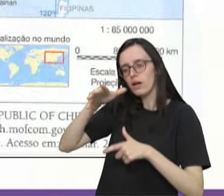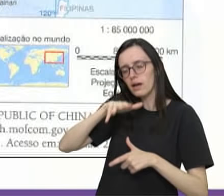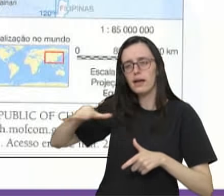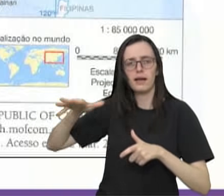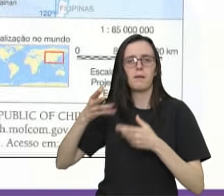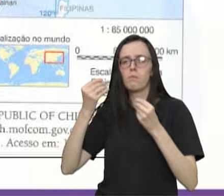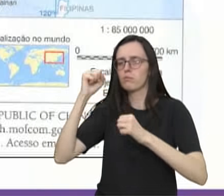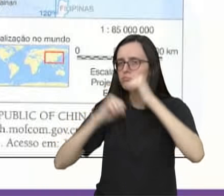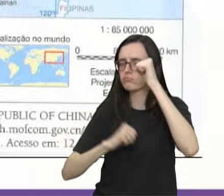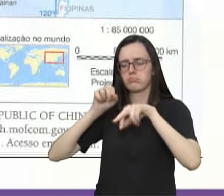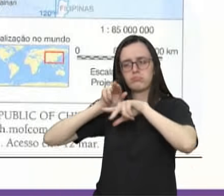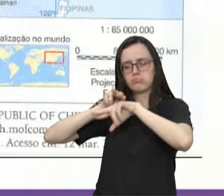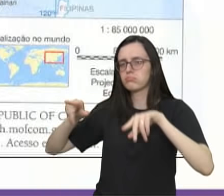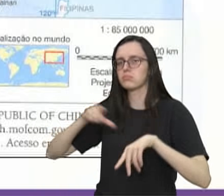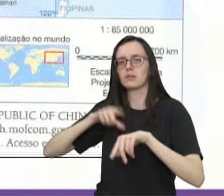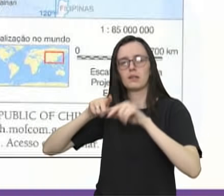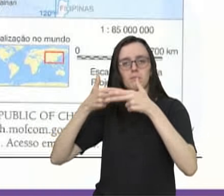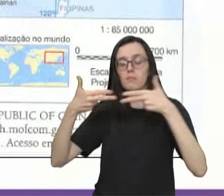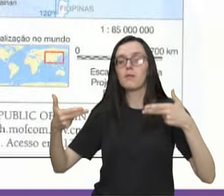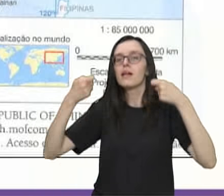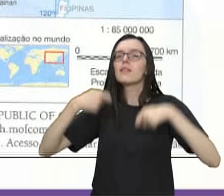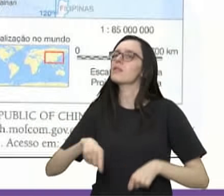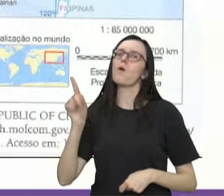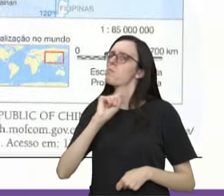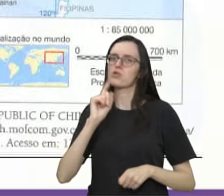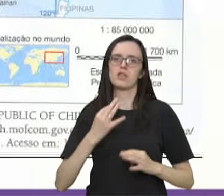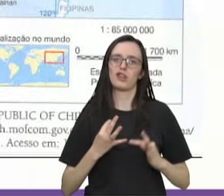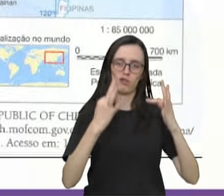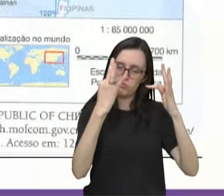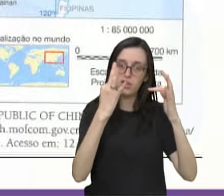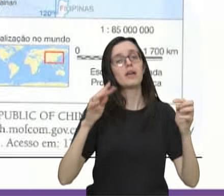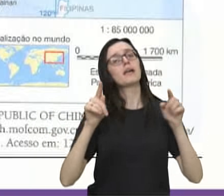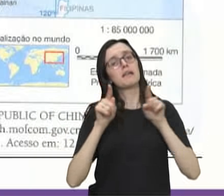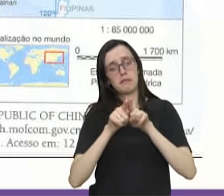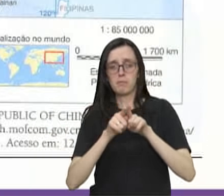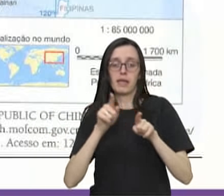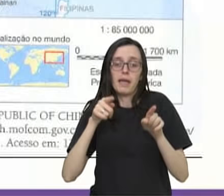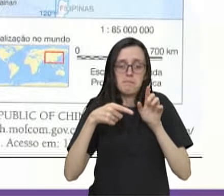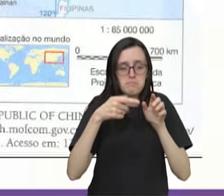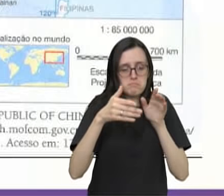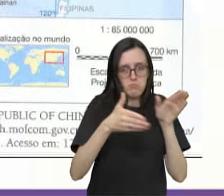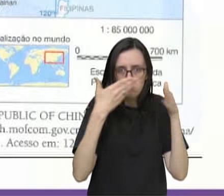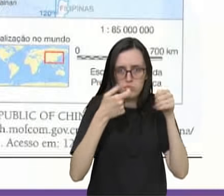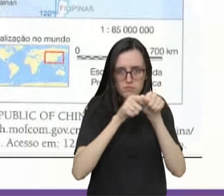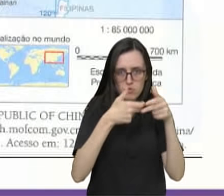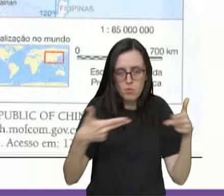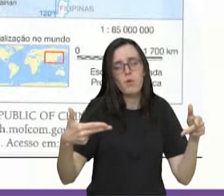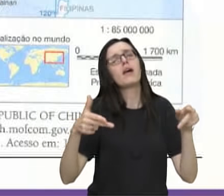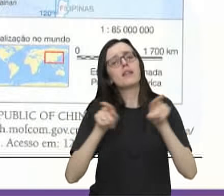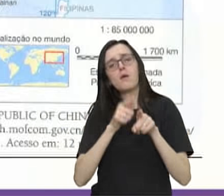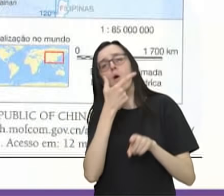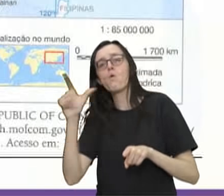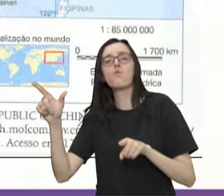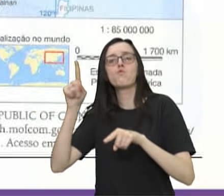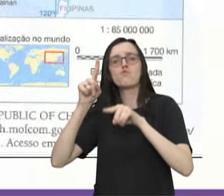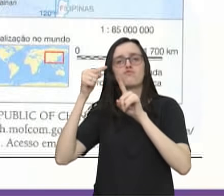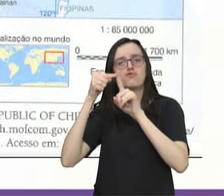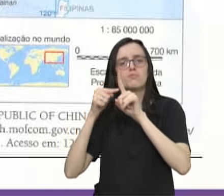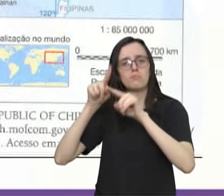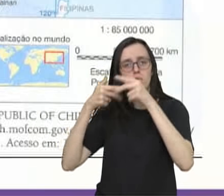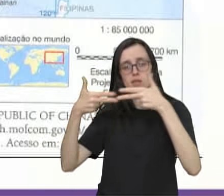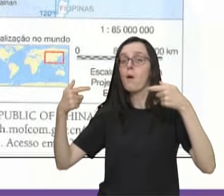pois produzem bens de consumo que não necessitam de tecnologia na sua produção até os de alto nível